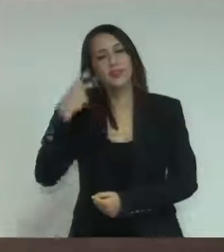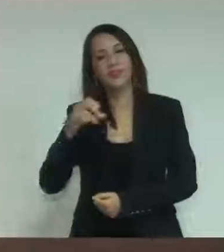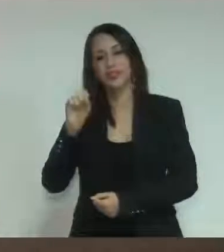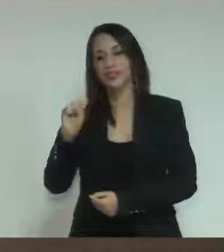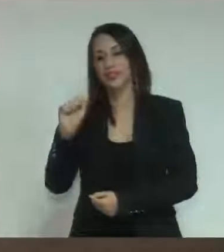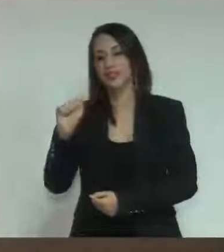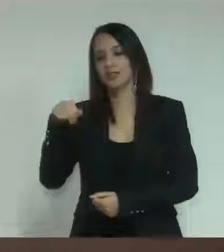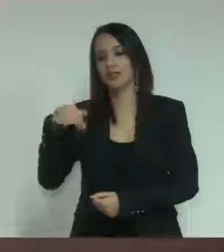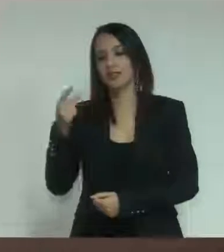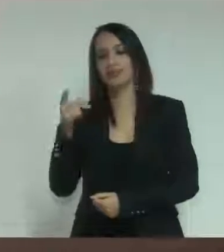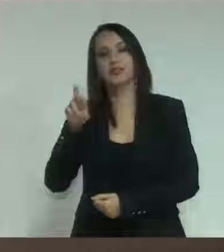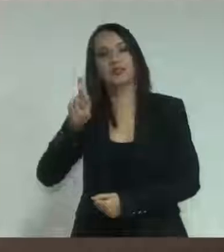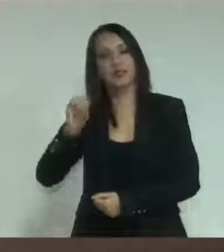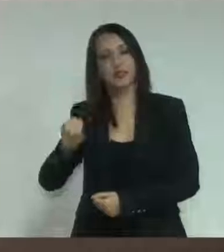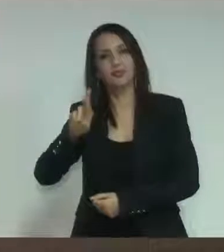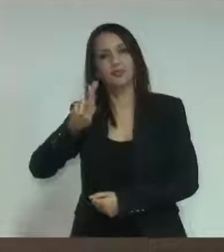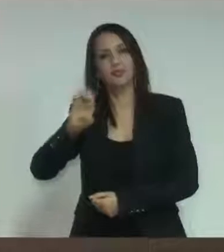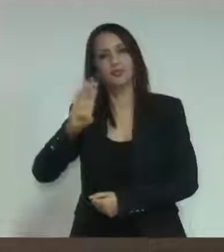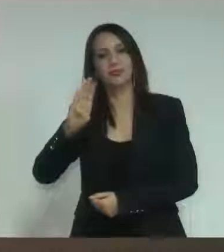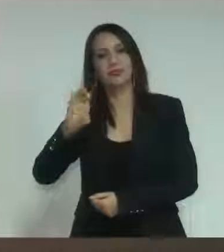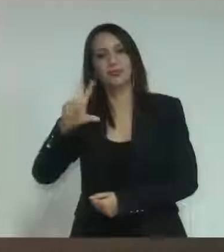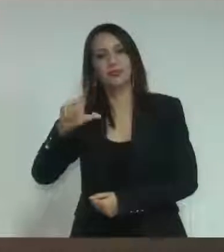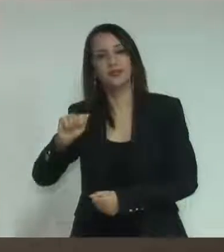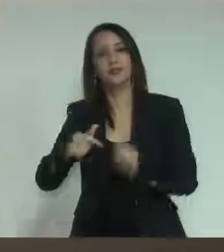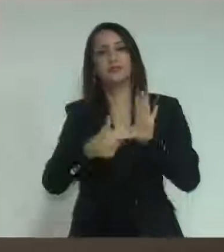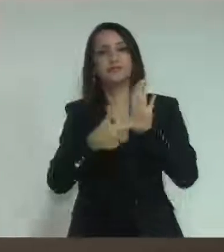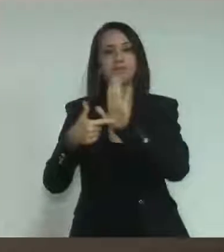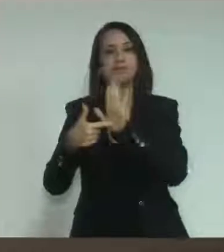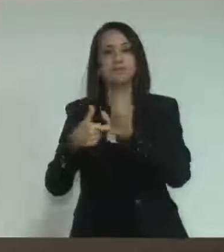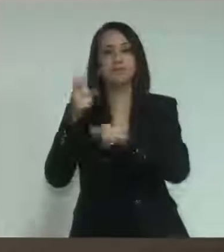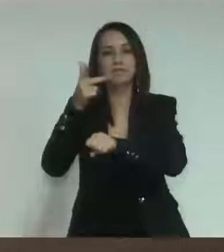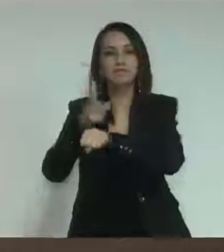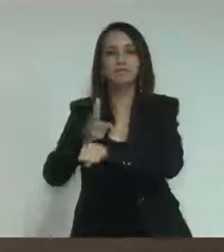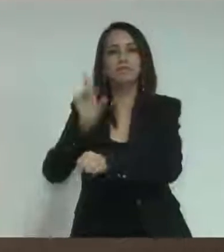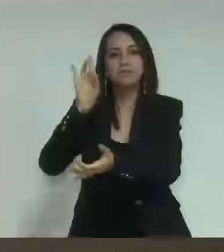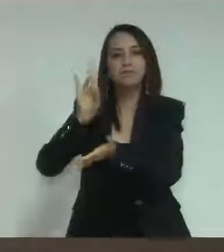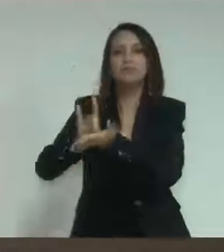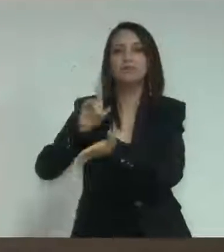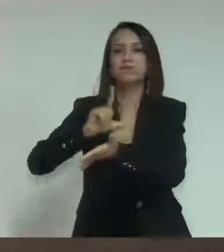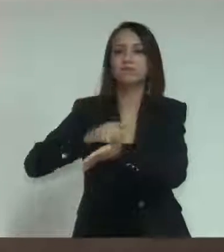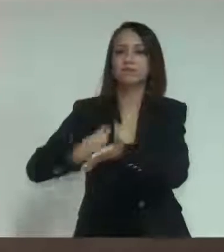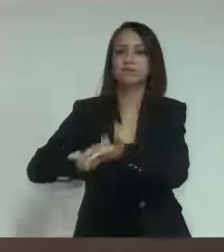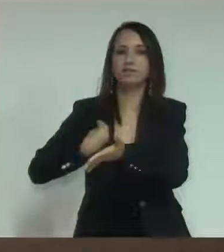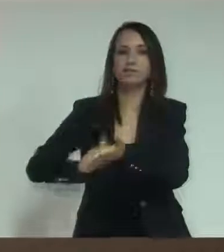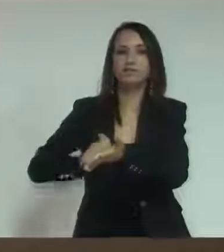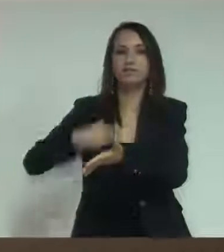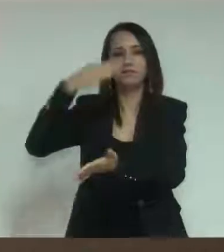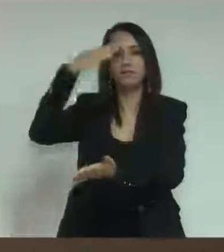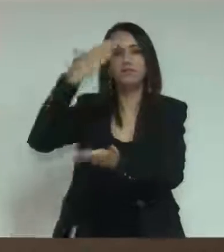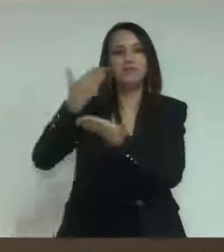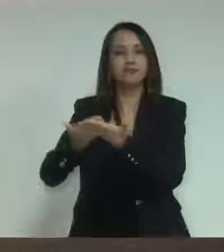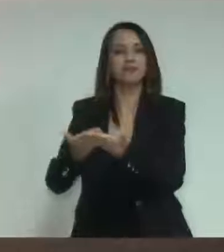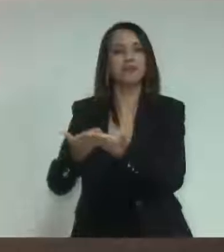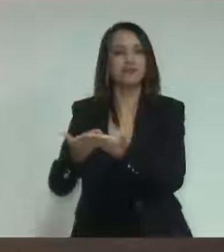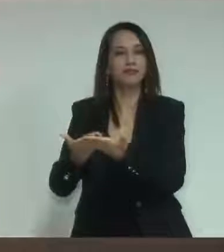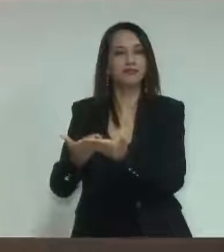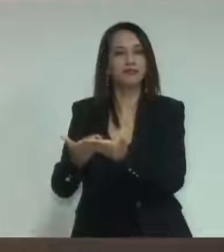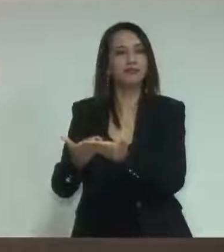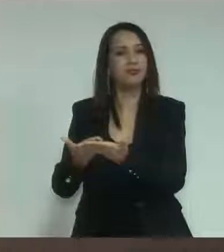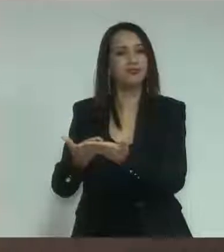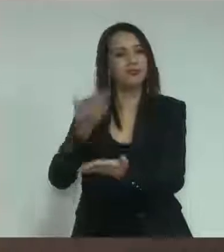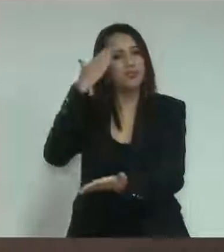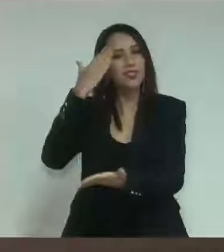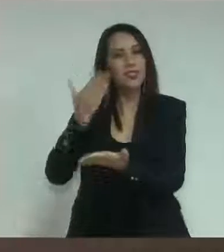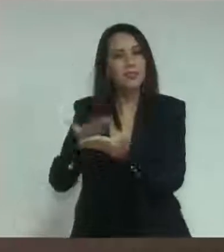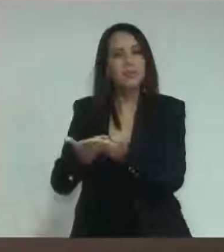Rebeca transmitir qualquer vídeo que não seja verdadeiro. Não existe essa possibilidade. Porque eu acredito nisso. Eu acredito que, em